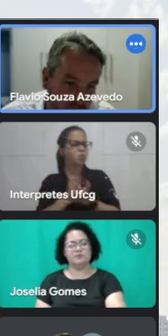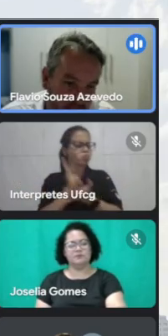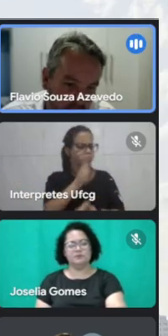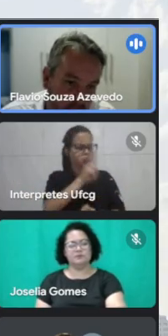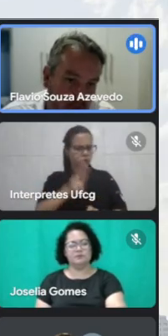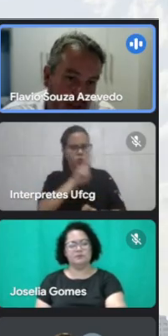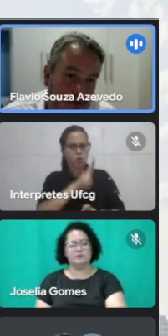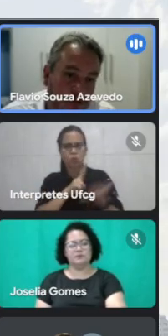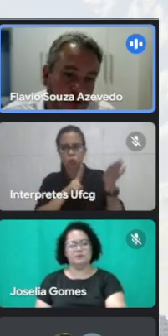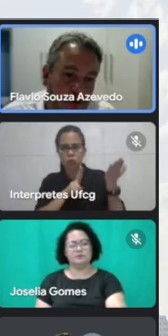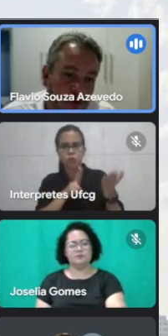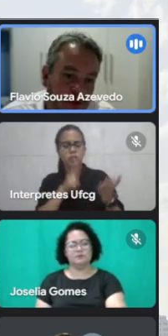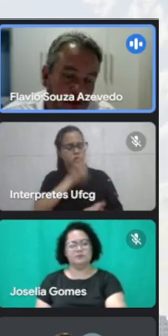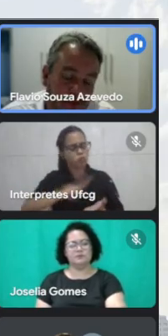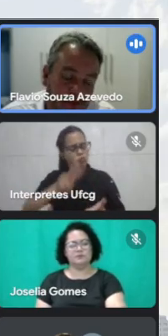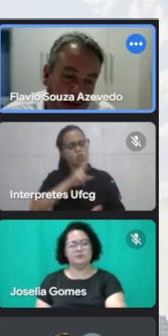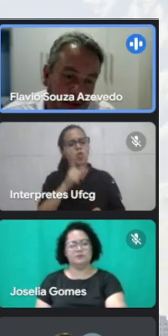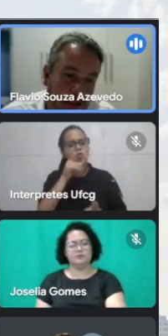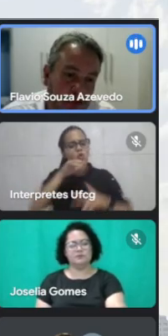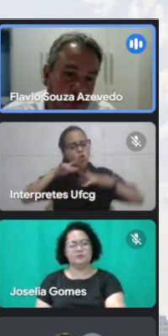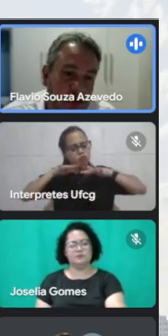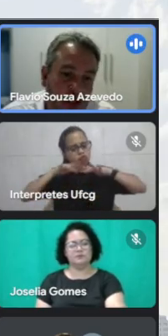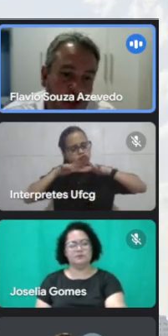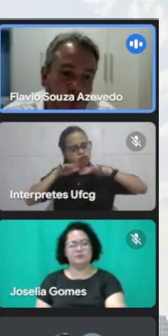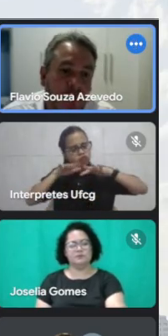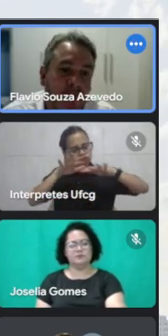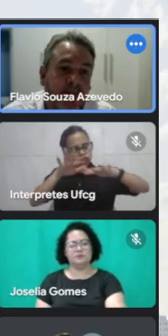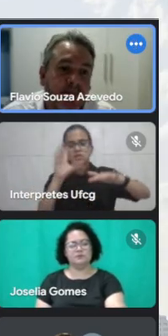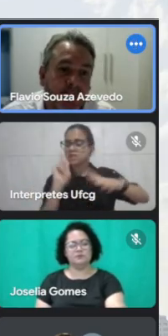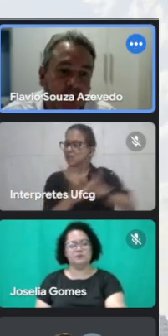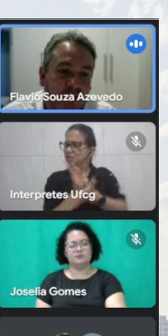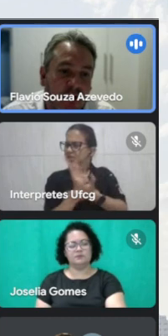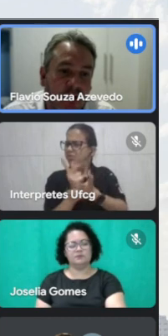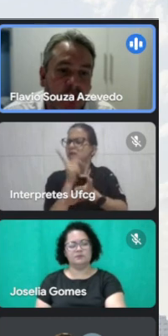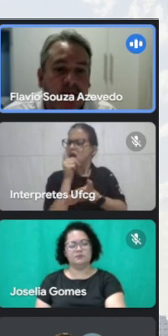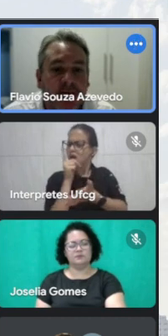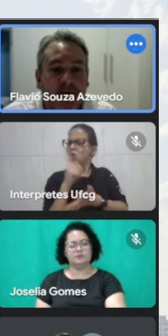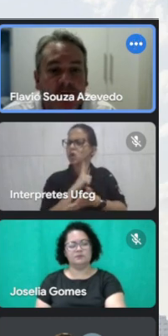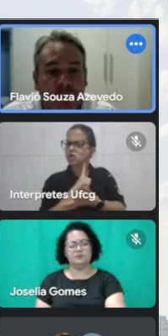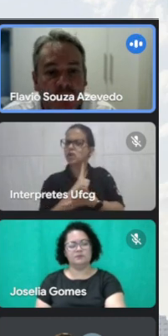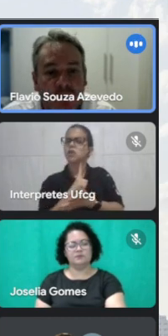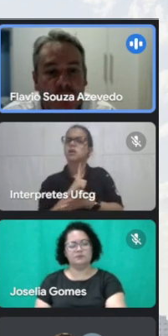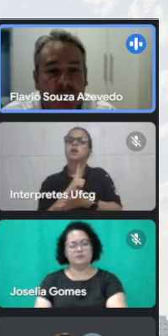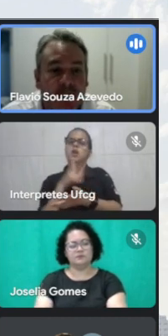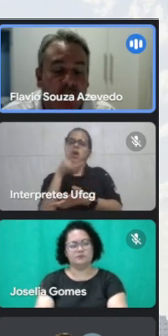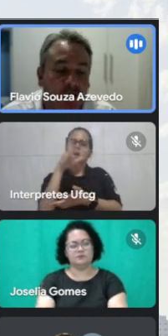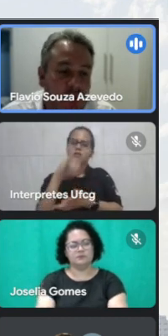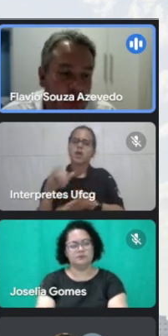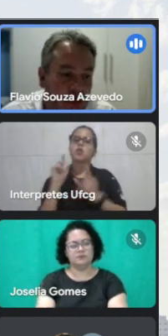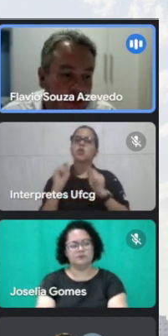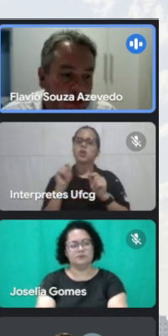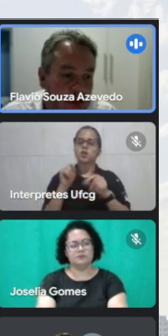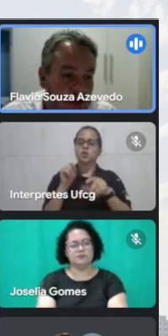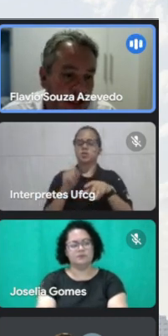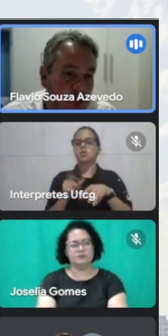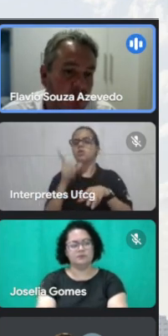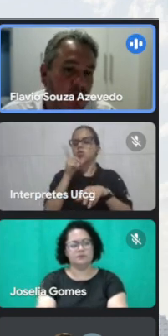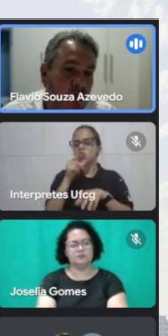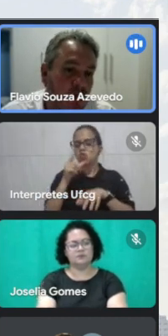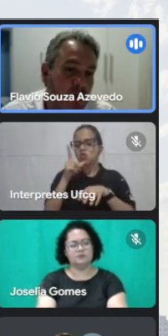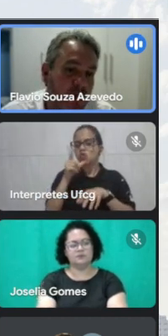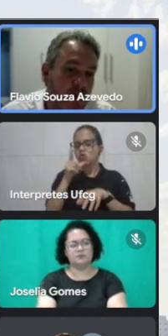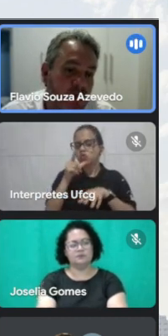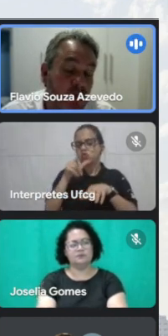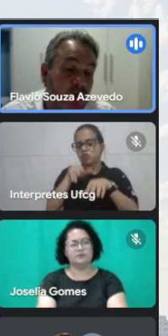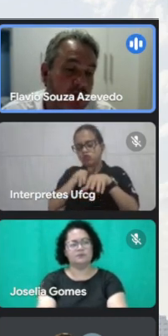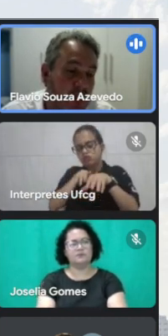ela funciona, né, cheio, né, o filtro ele fica permanentemente cheio. e vai escoando. Ele já é geralmente utilizado